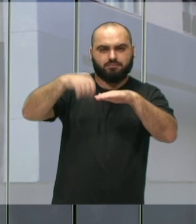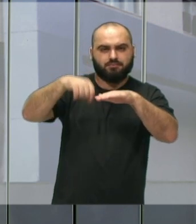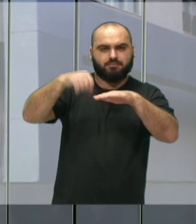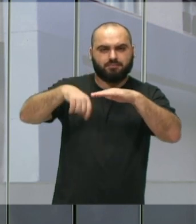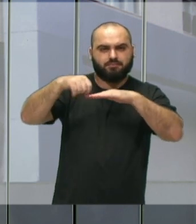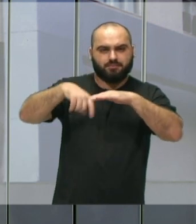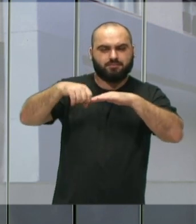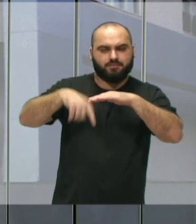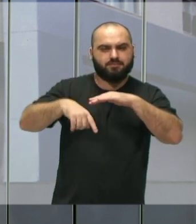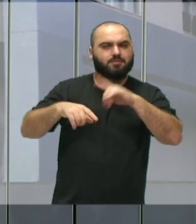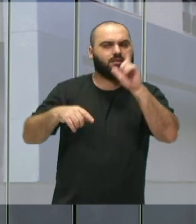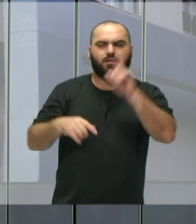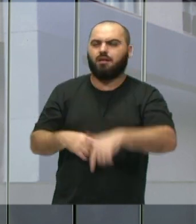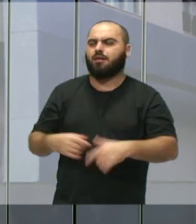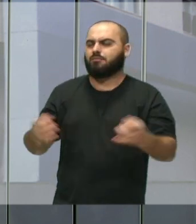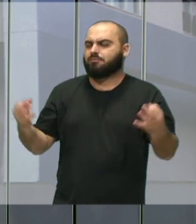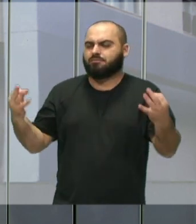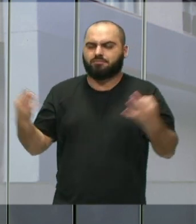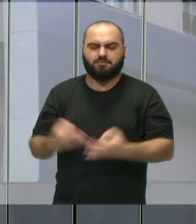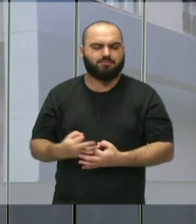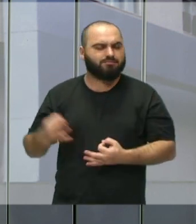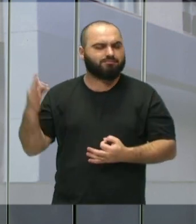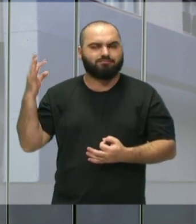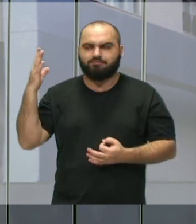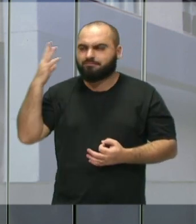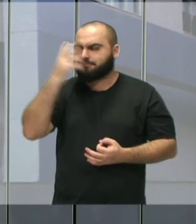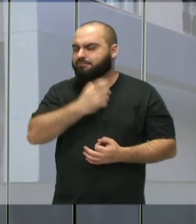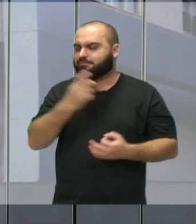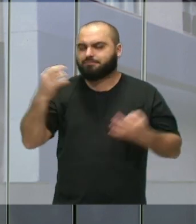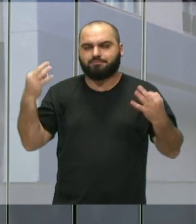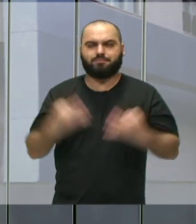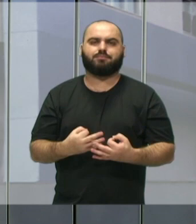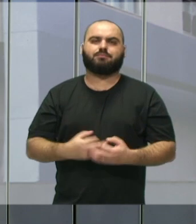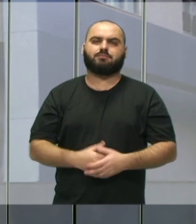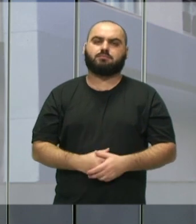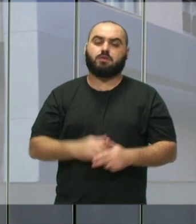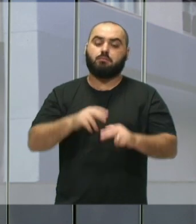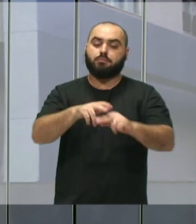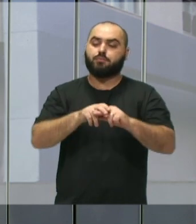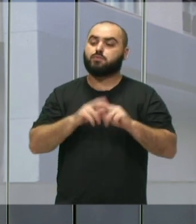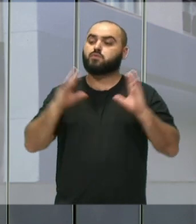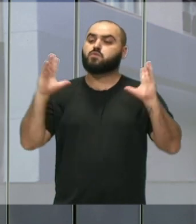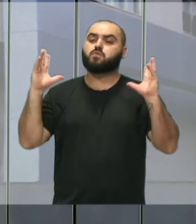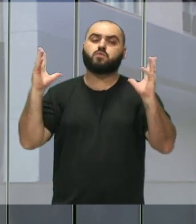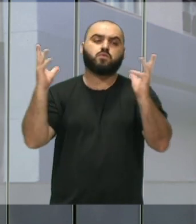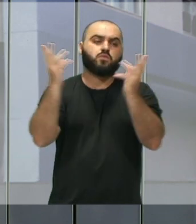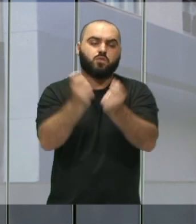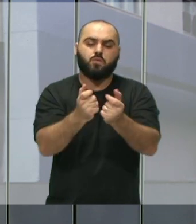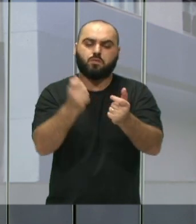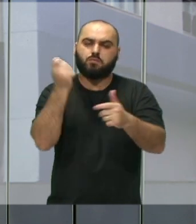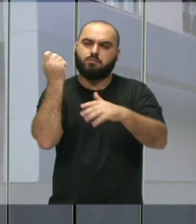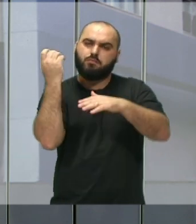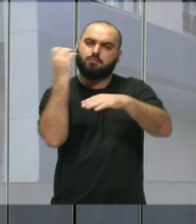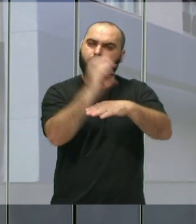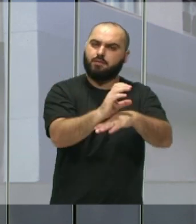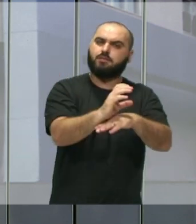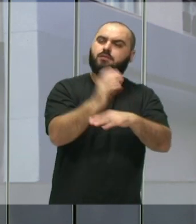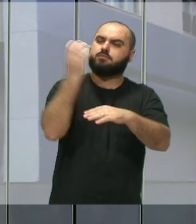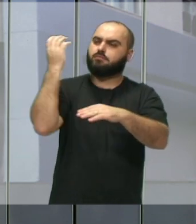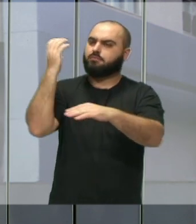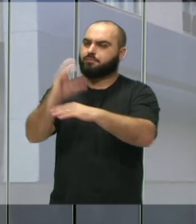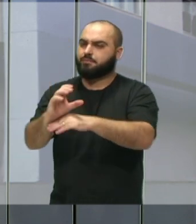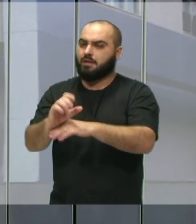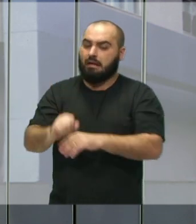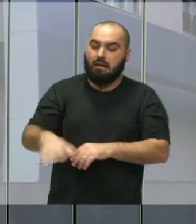olha, é algo assim espetacular, tá? Então eu acho que todos esses investimentos